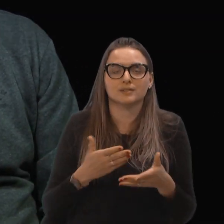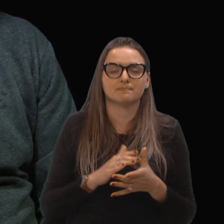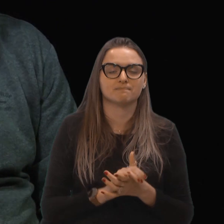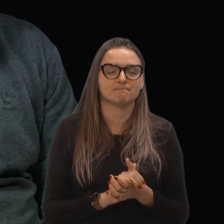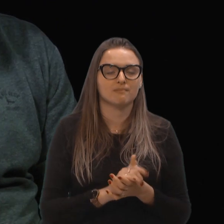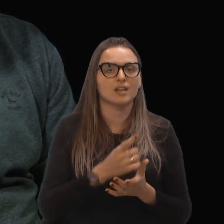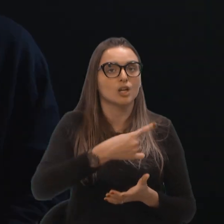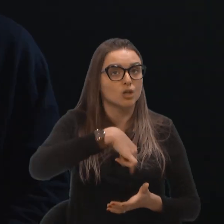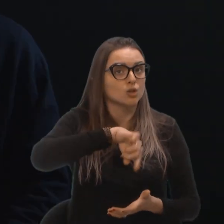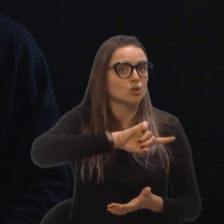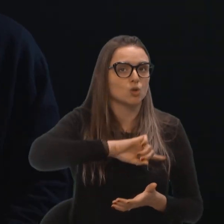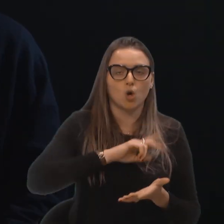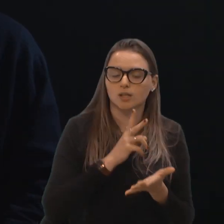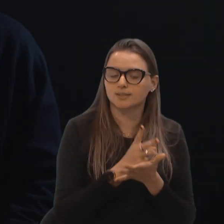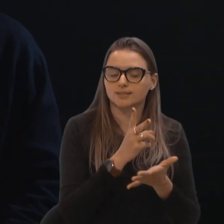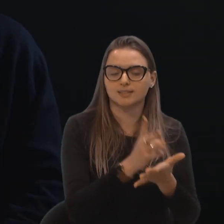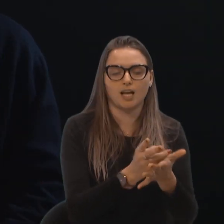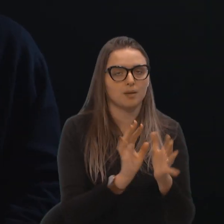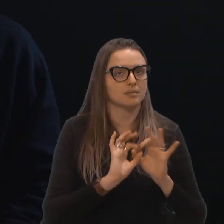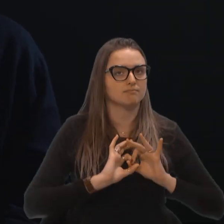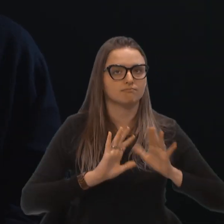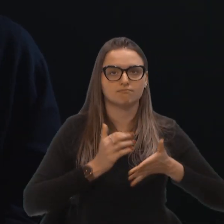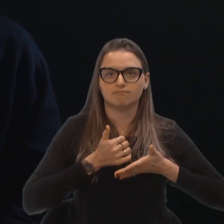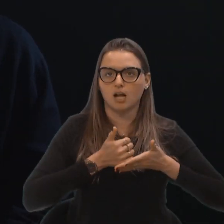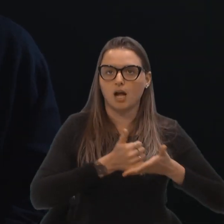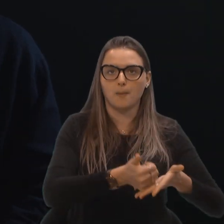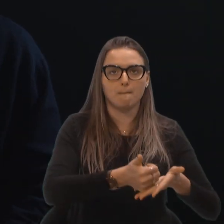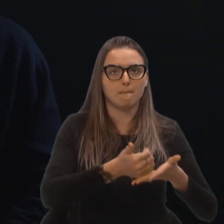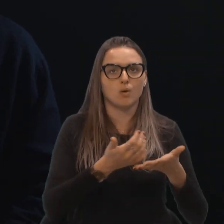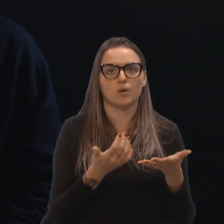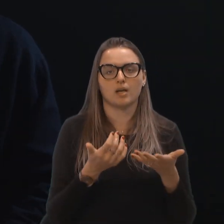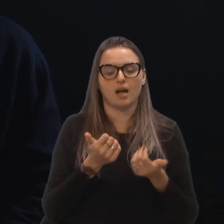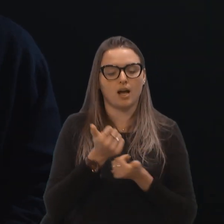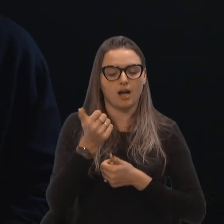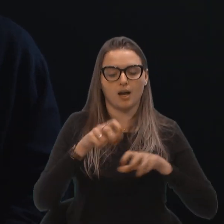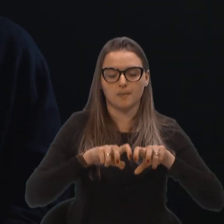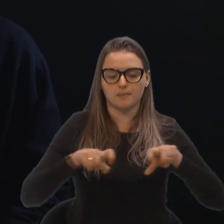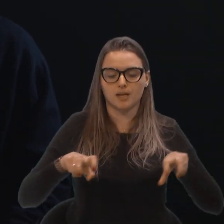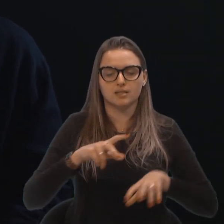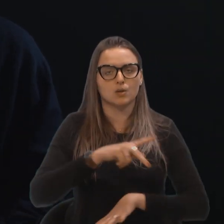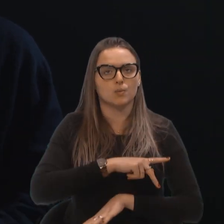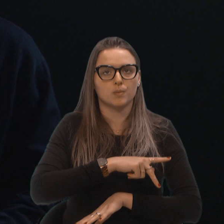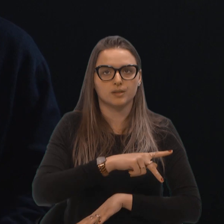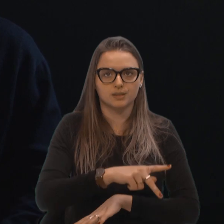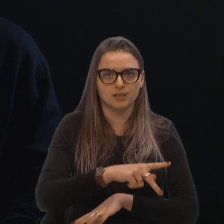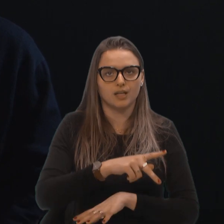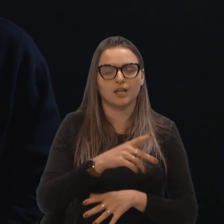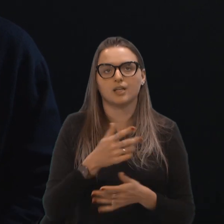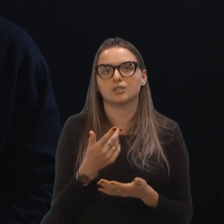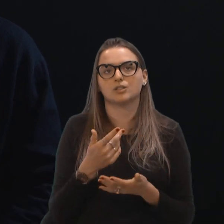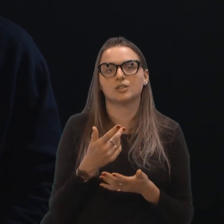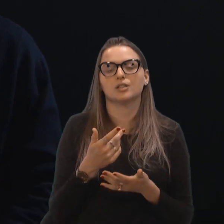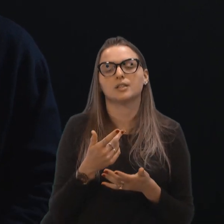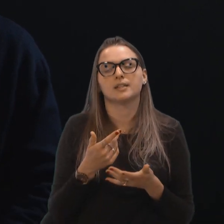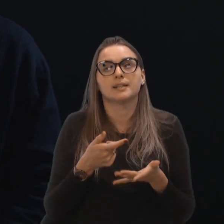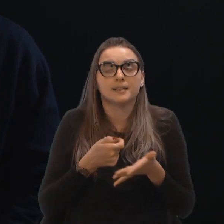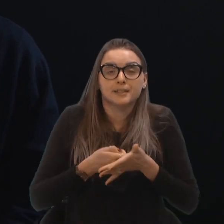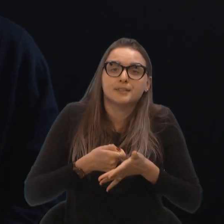desse momento? Nós vamos estar sempre à disposição, né, da mesa diretora, da presidência da